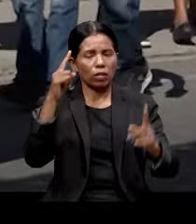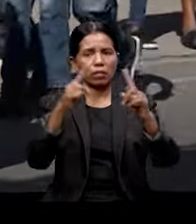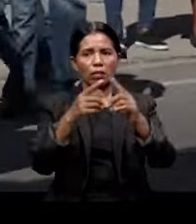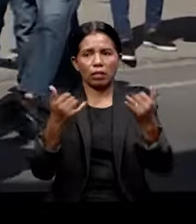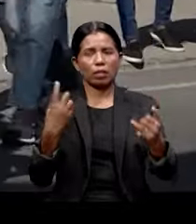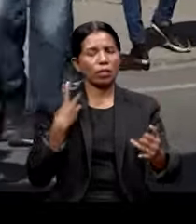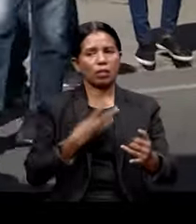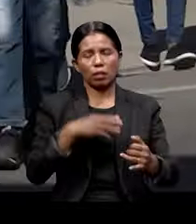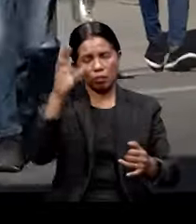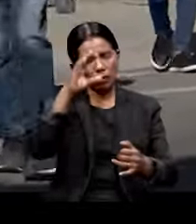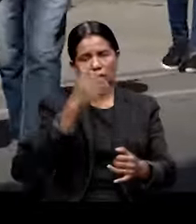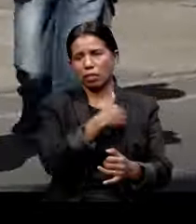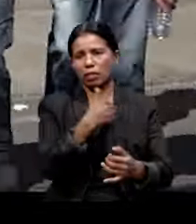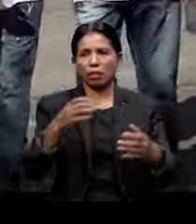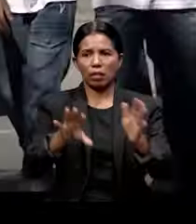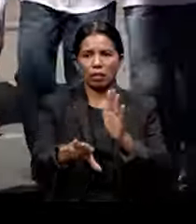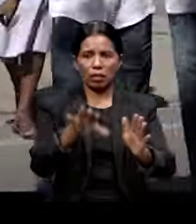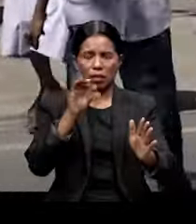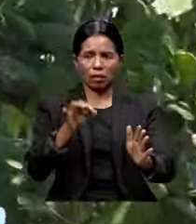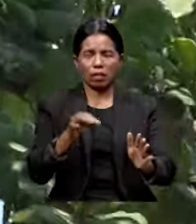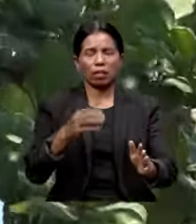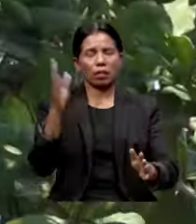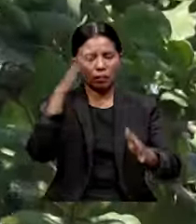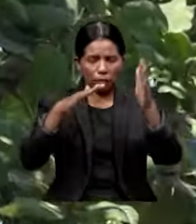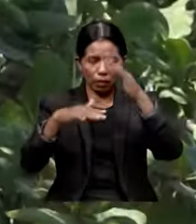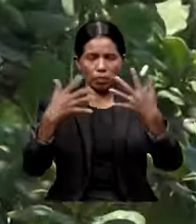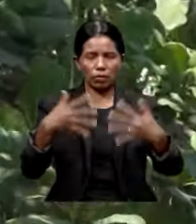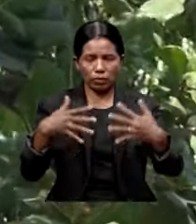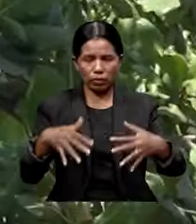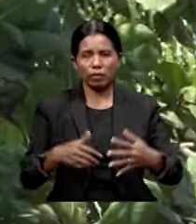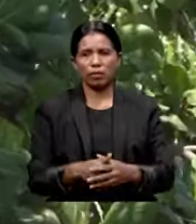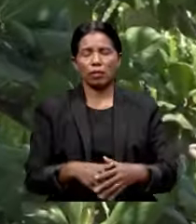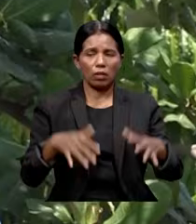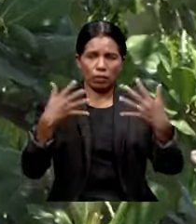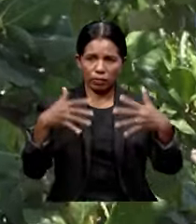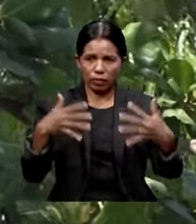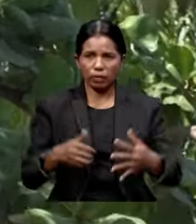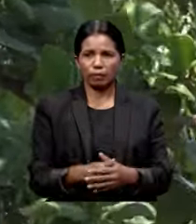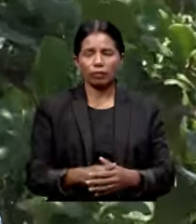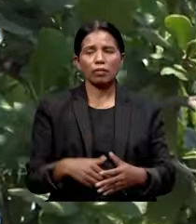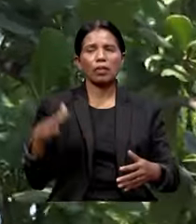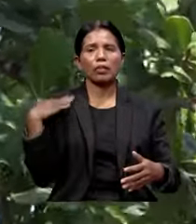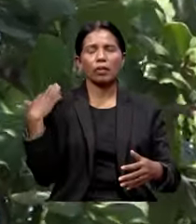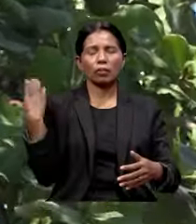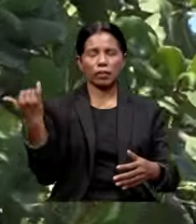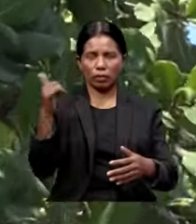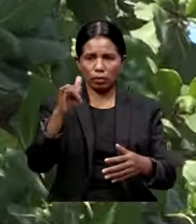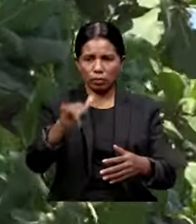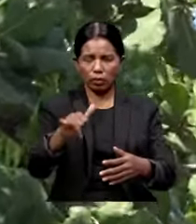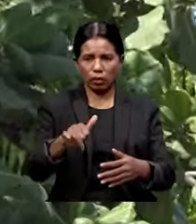buca será o que é já nem consequência funo nian funo juventude resistência